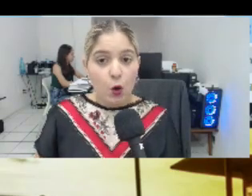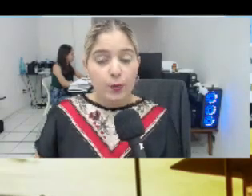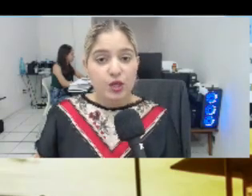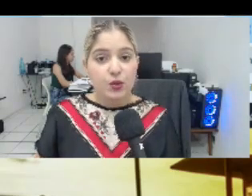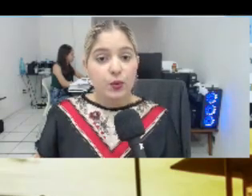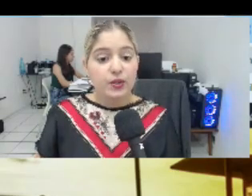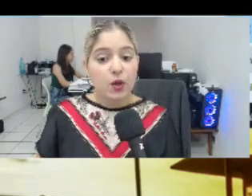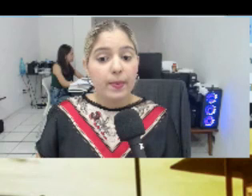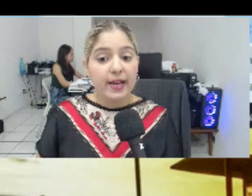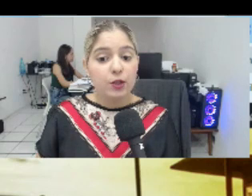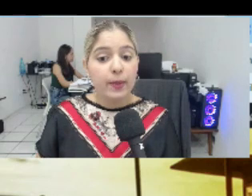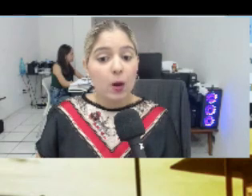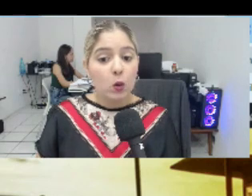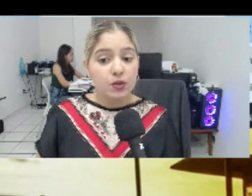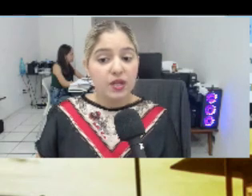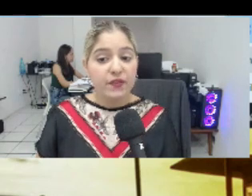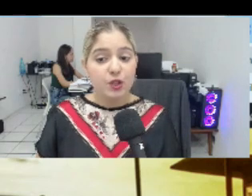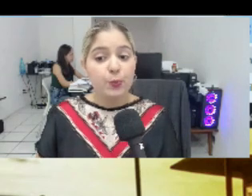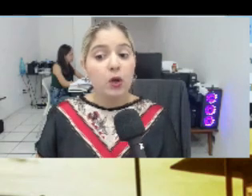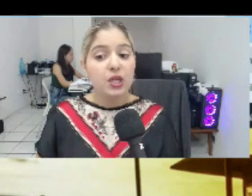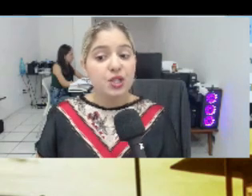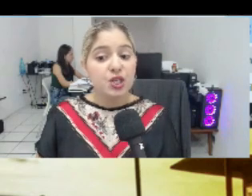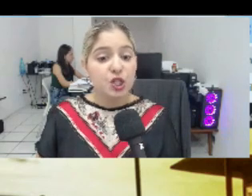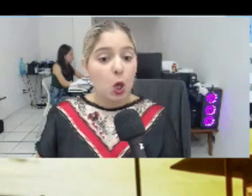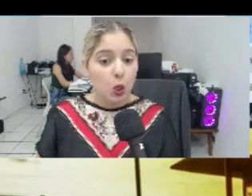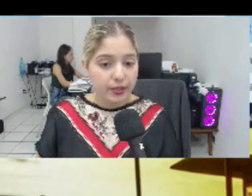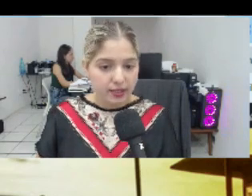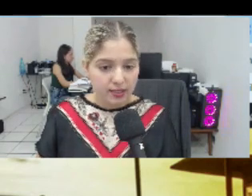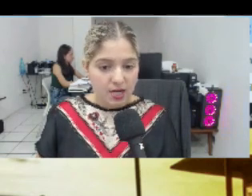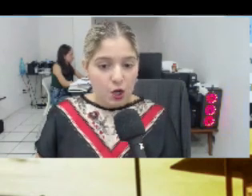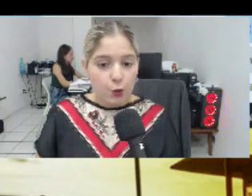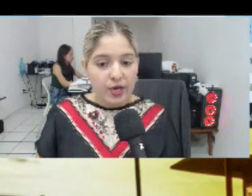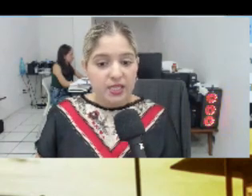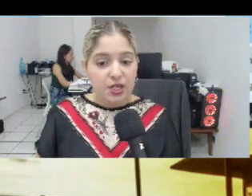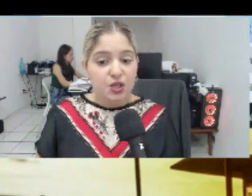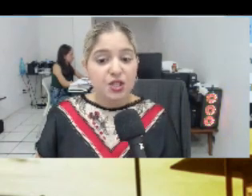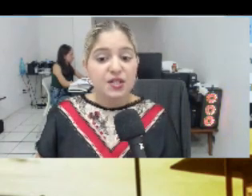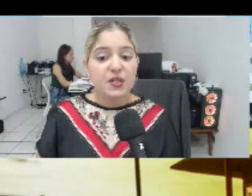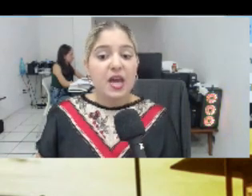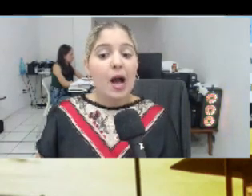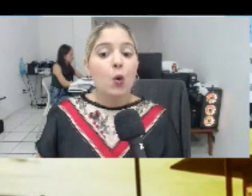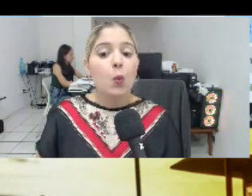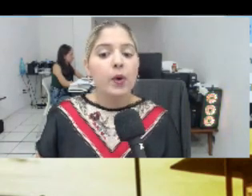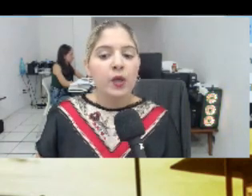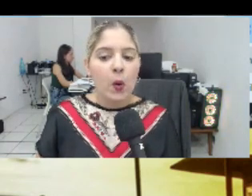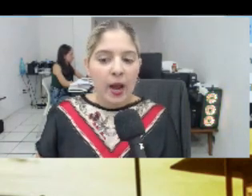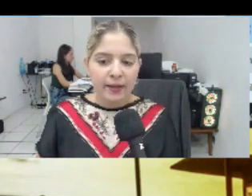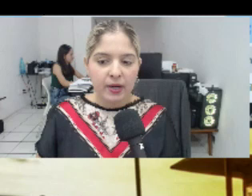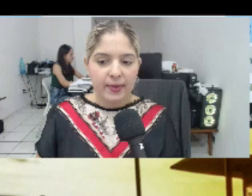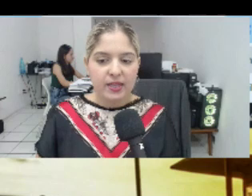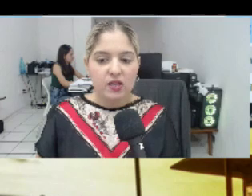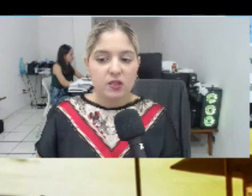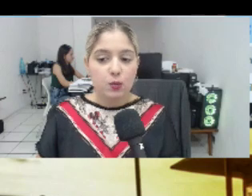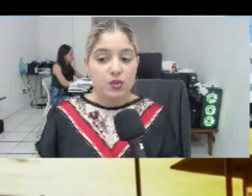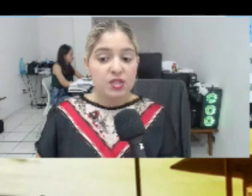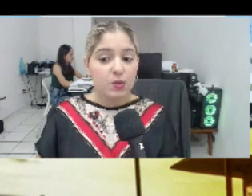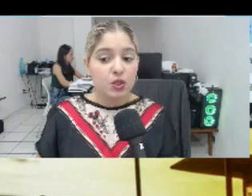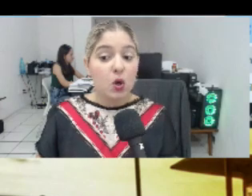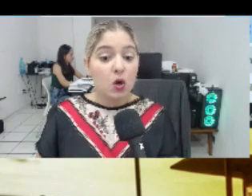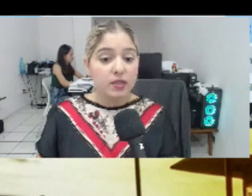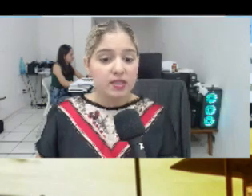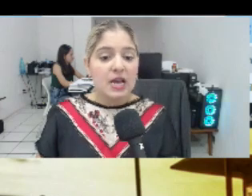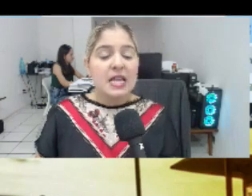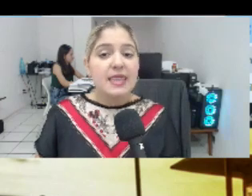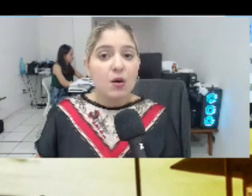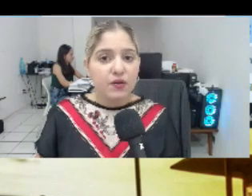Federal, o ministro Luiz Roberto Barroso, defende política de cotas. O presidente disse que acompanhou a implementação do sistema